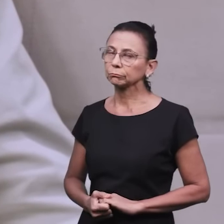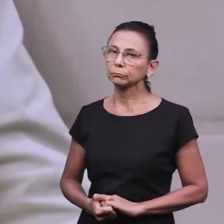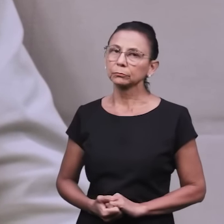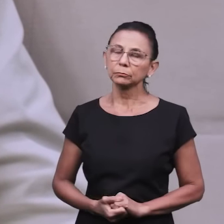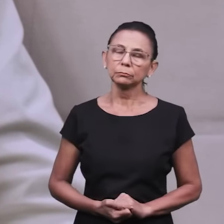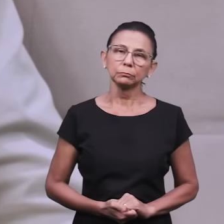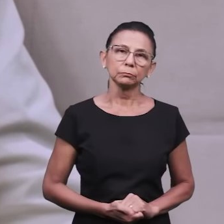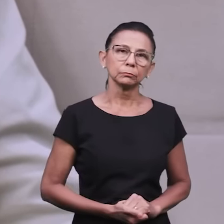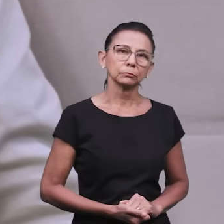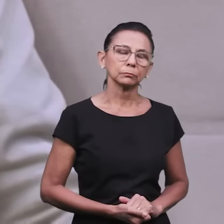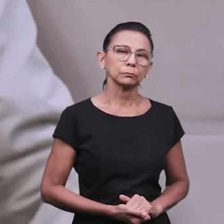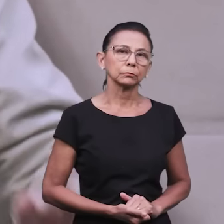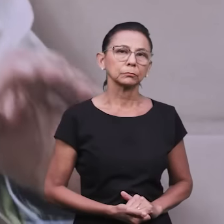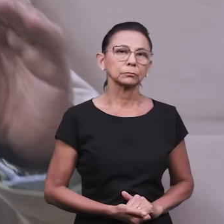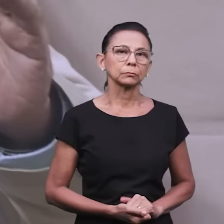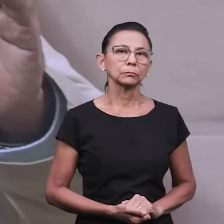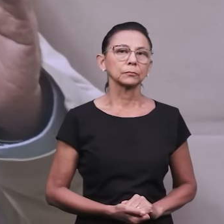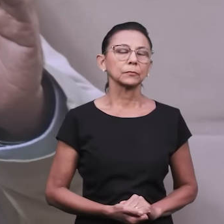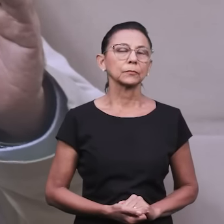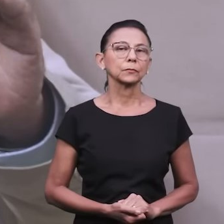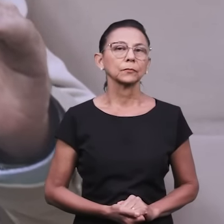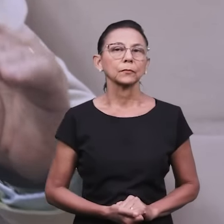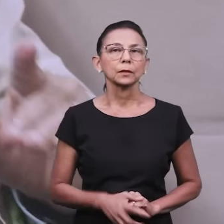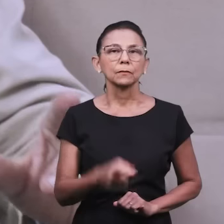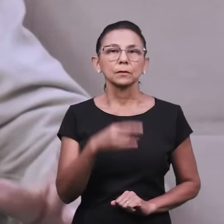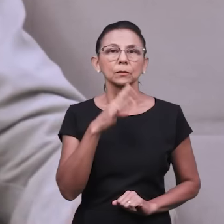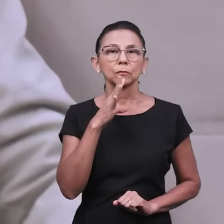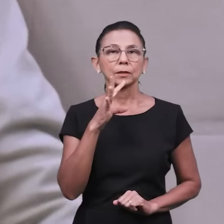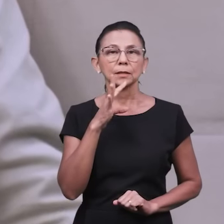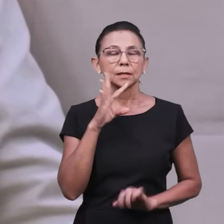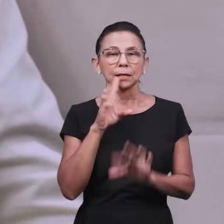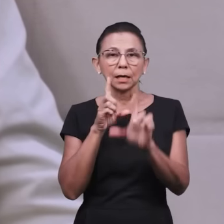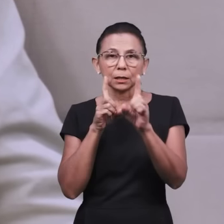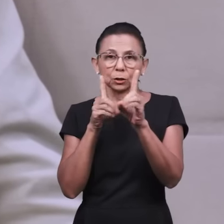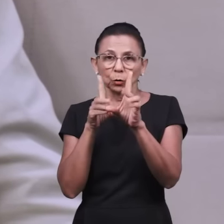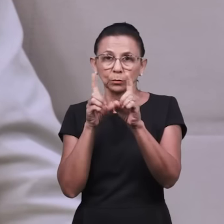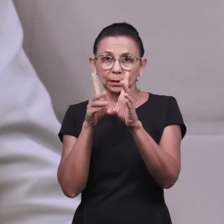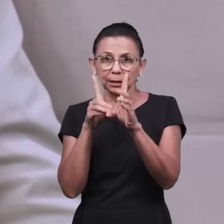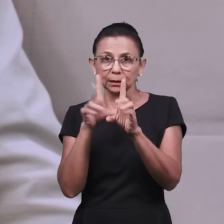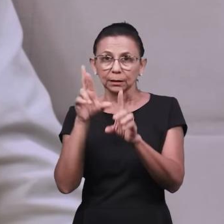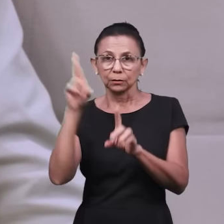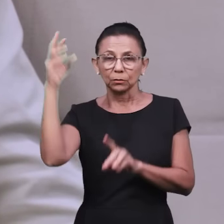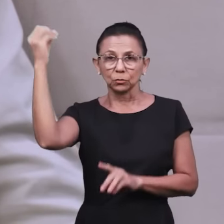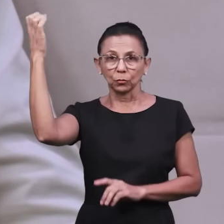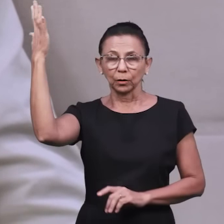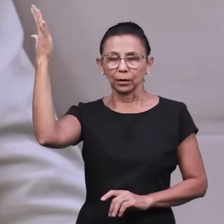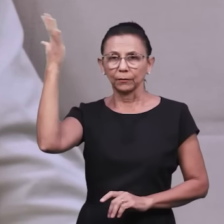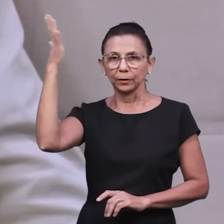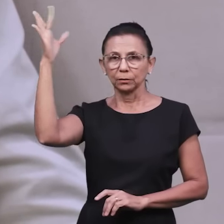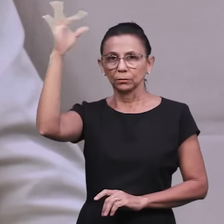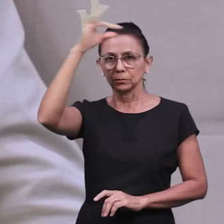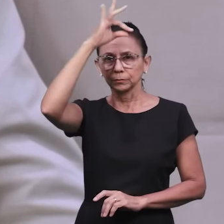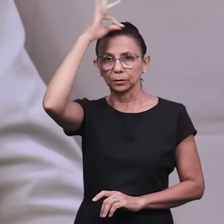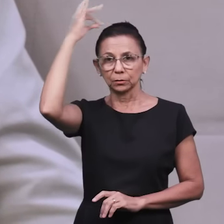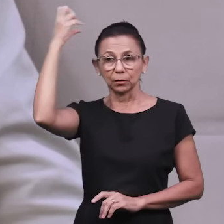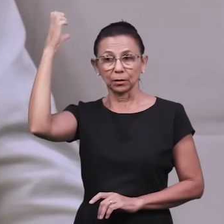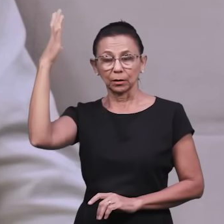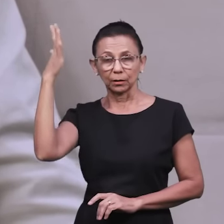de escutar a doutrina revelada, é necessário, como diz a